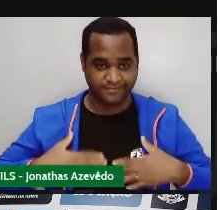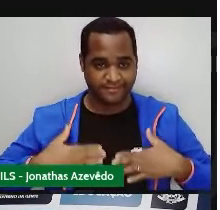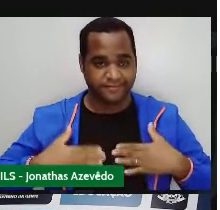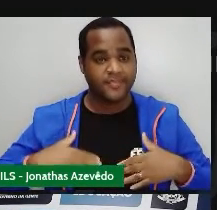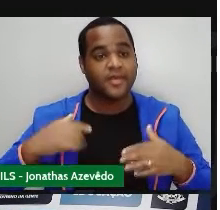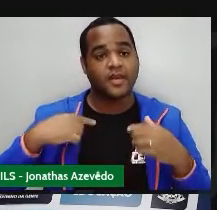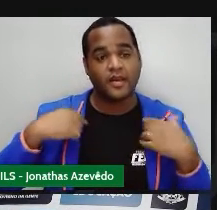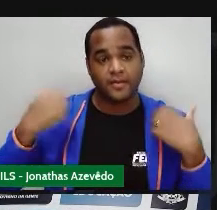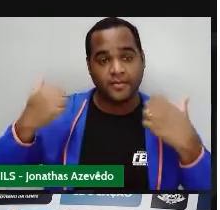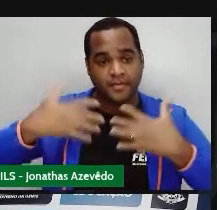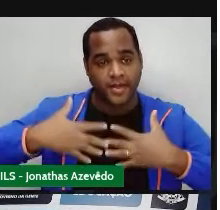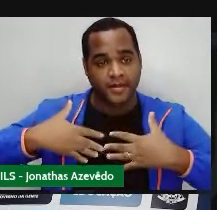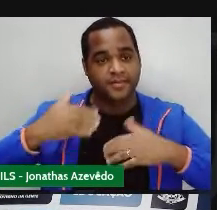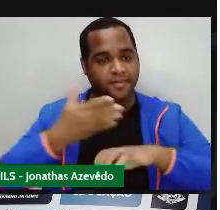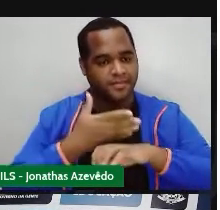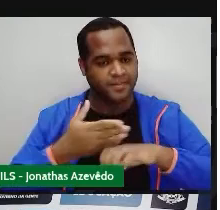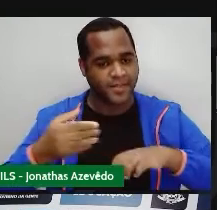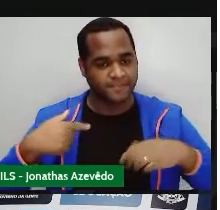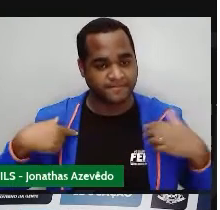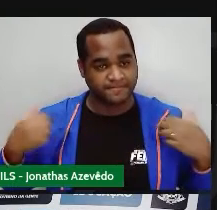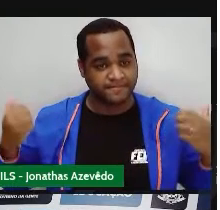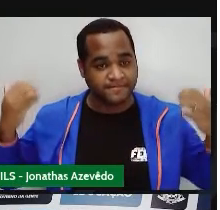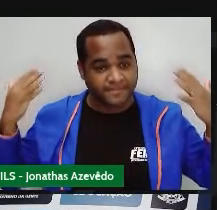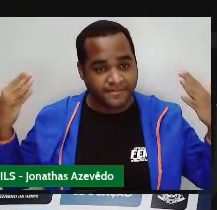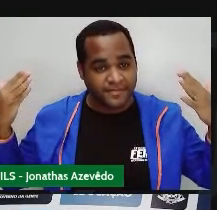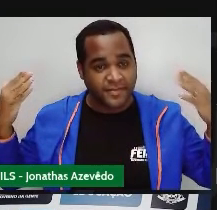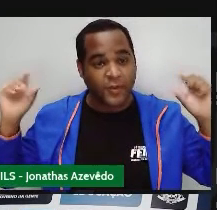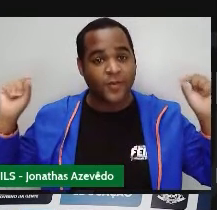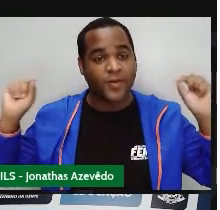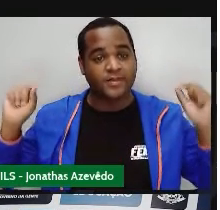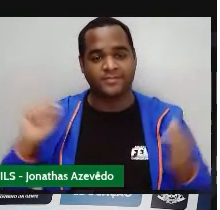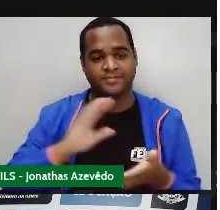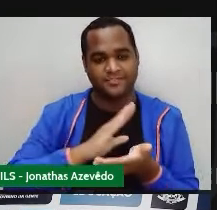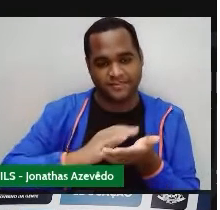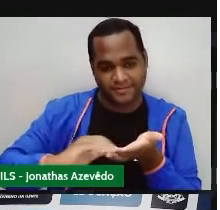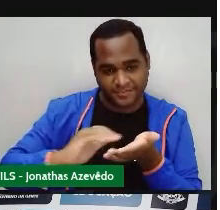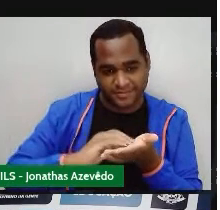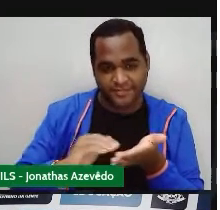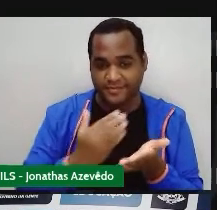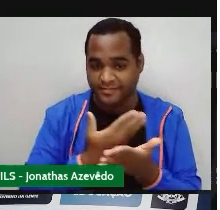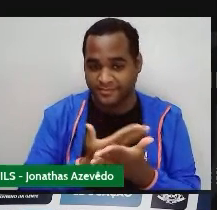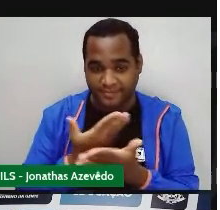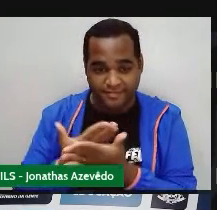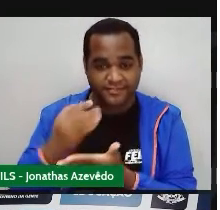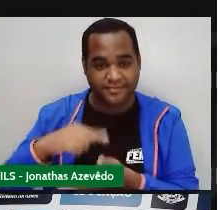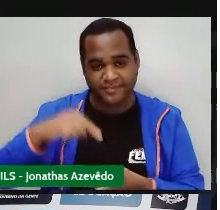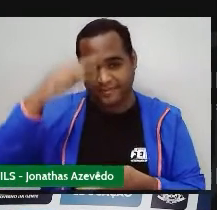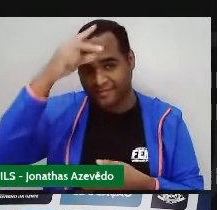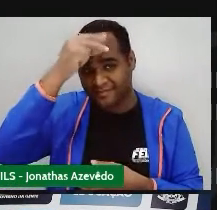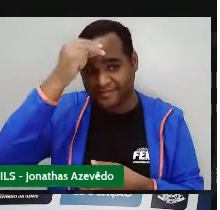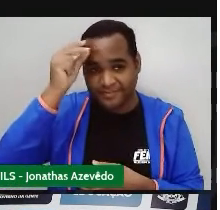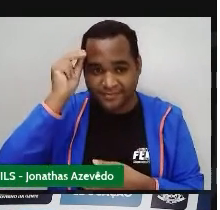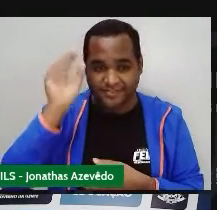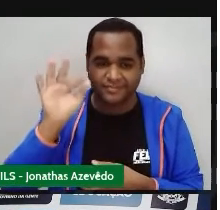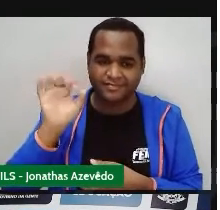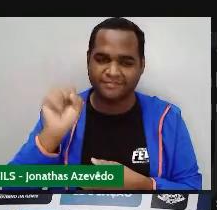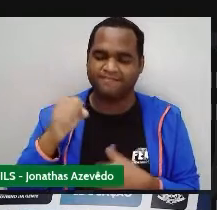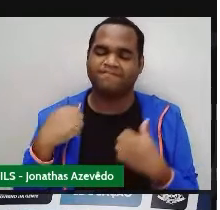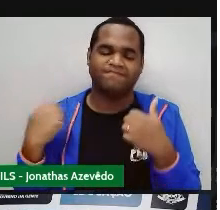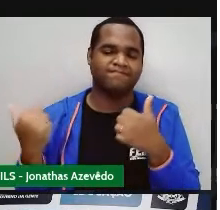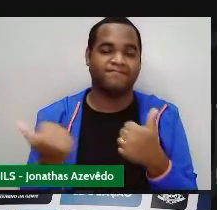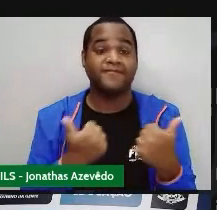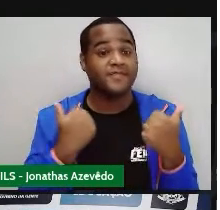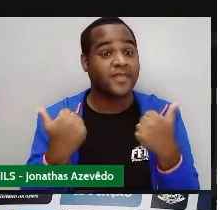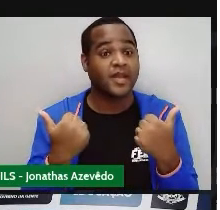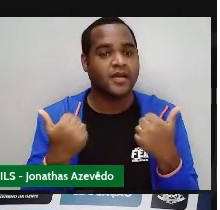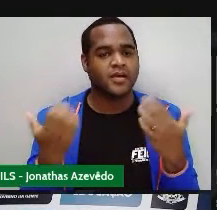e atrás de mim o cartaz da Secretaria Municipal de Educação de Feira de Santana Tá bom ou então é isso